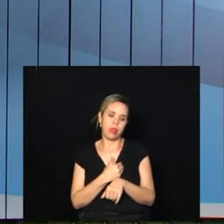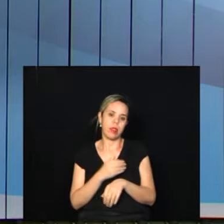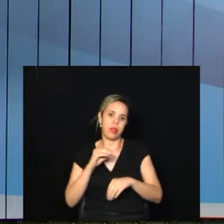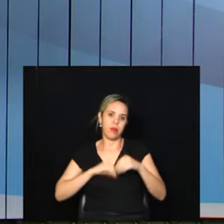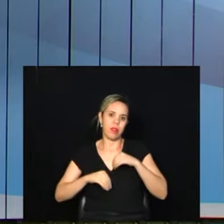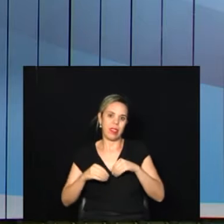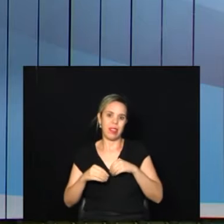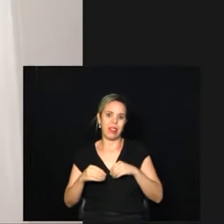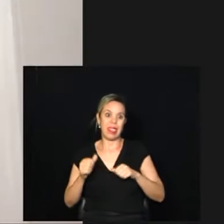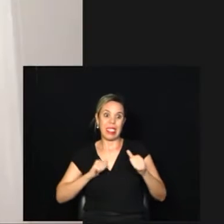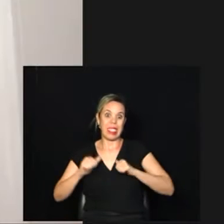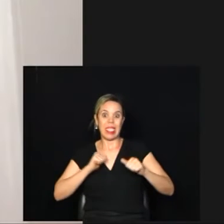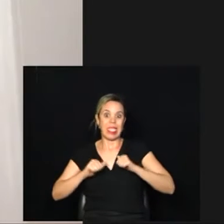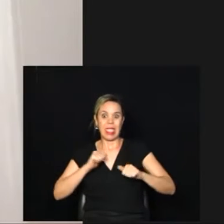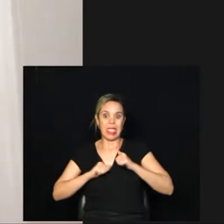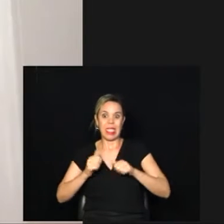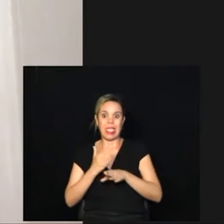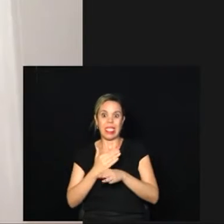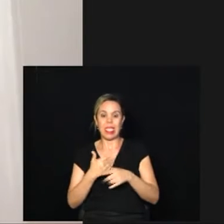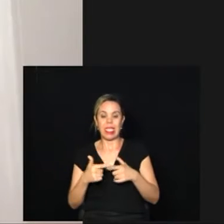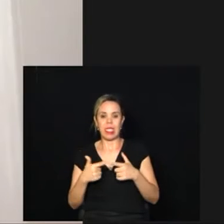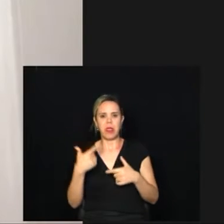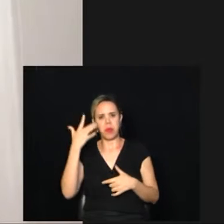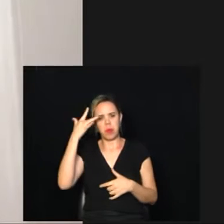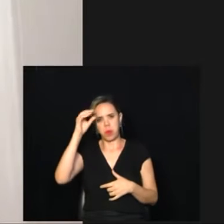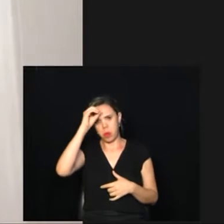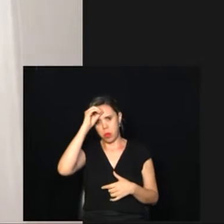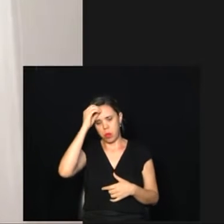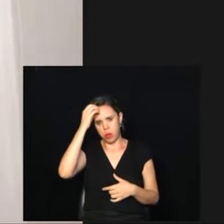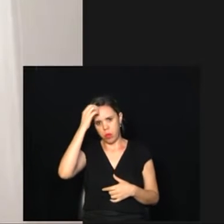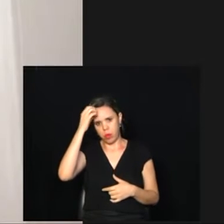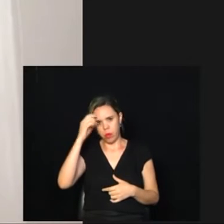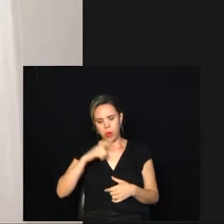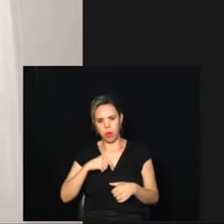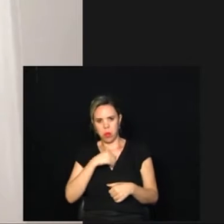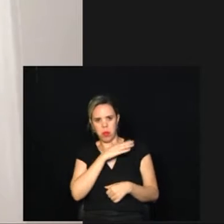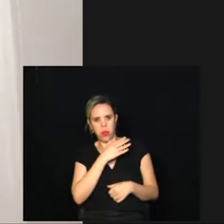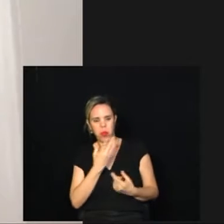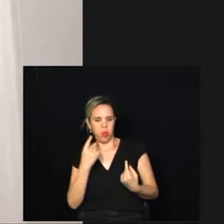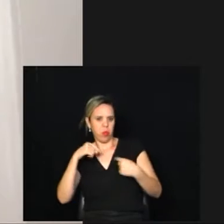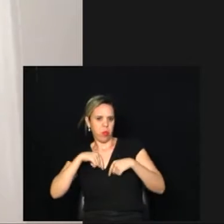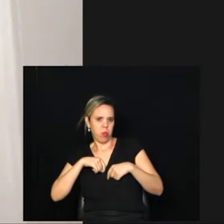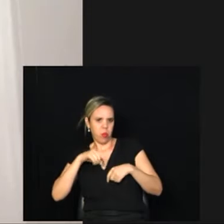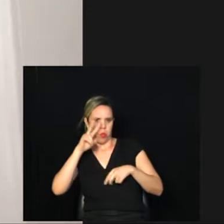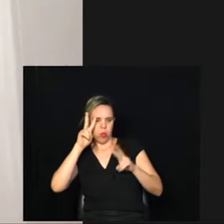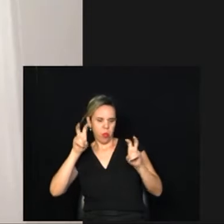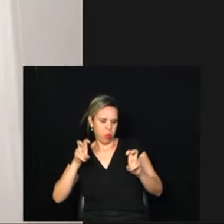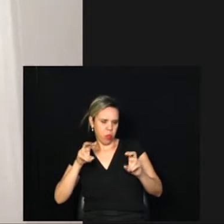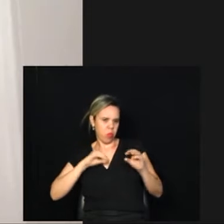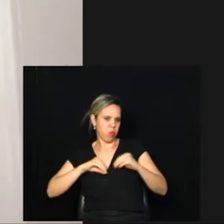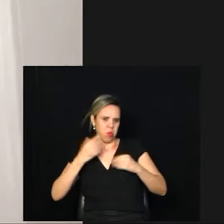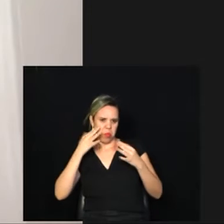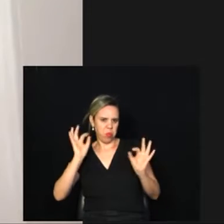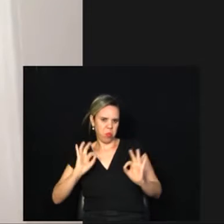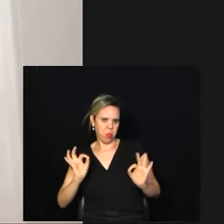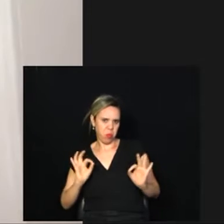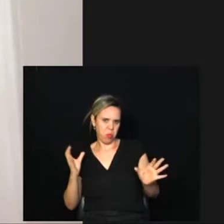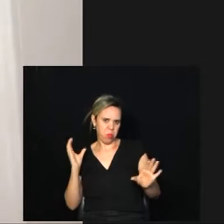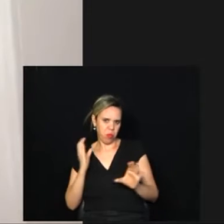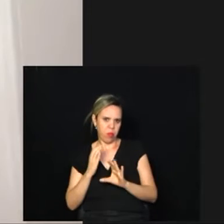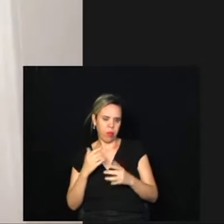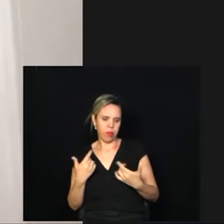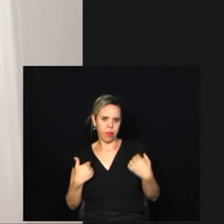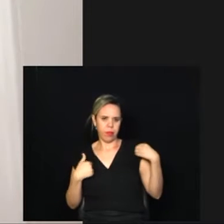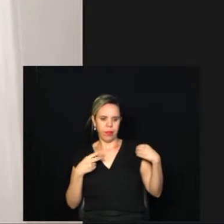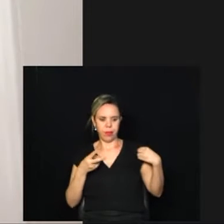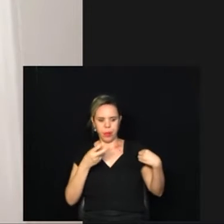muito descontrolada, eu não sabia, né, eu tinha um preconceito interno sobre a depressão, não entendia muito bem, porque quando a